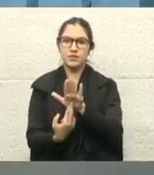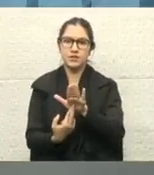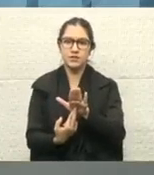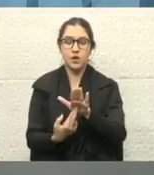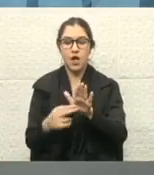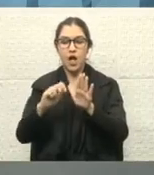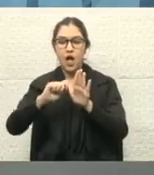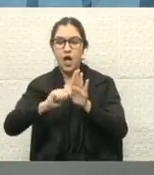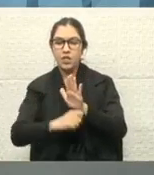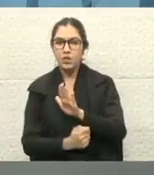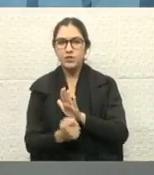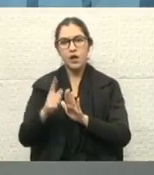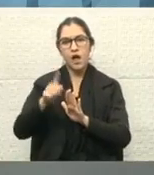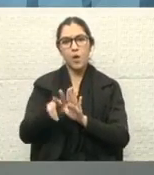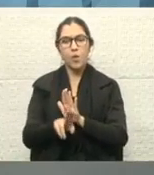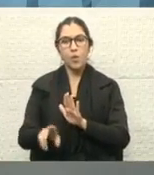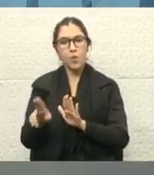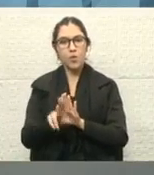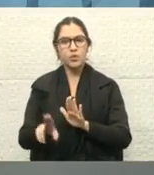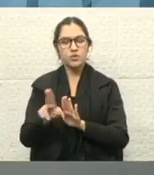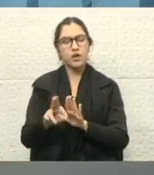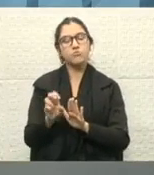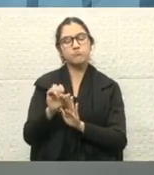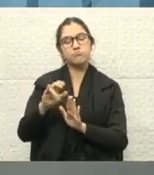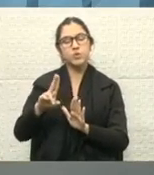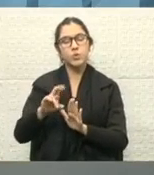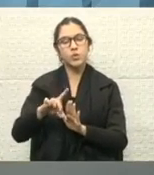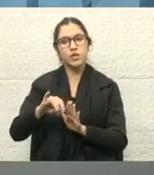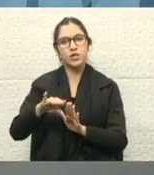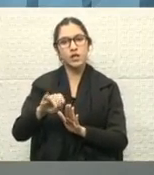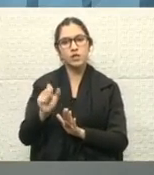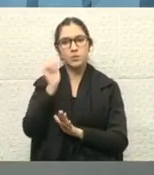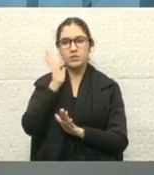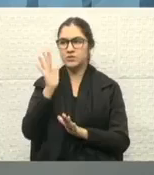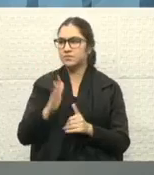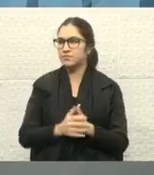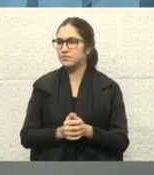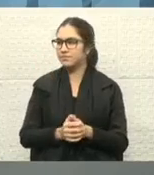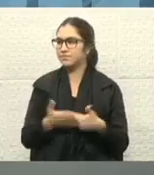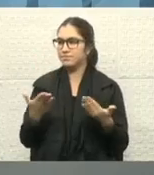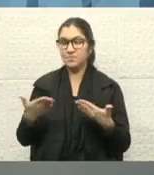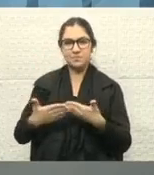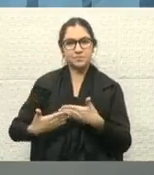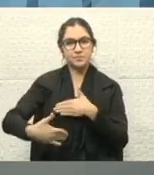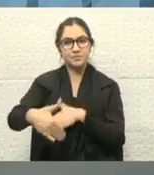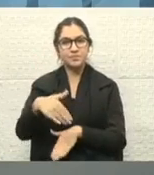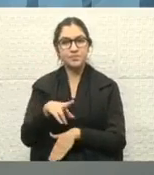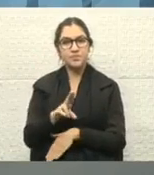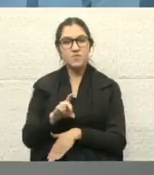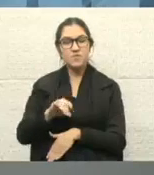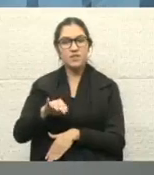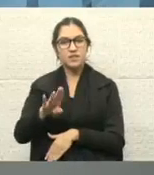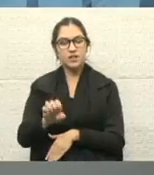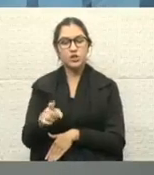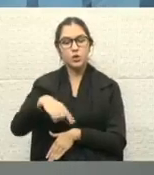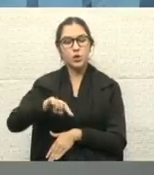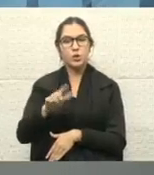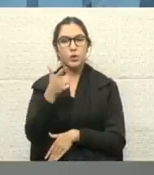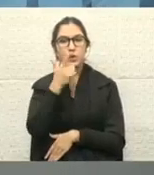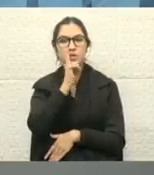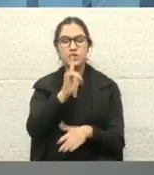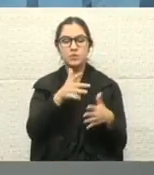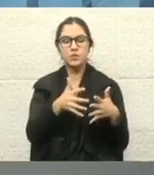a notação que é utilizada no caso da unidade imaginária. Então, a partir dessa unidade, nós